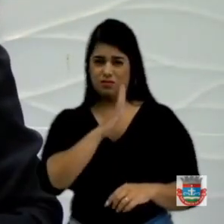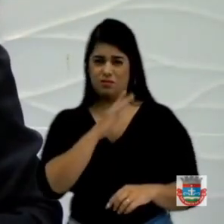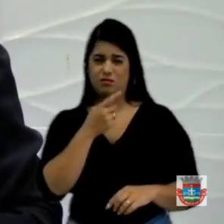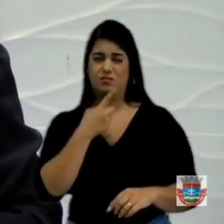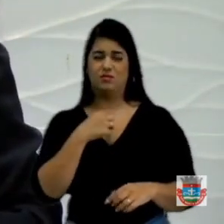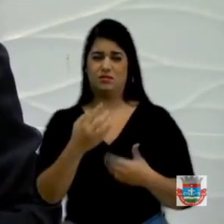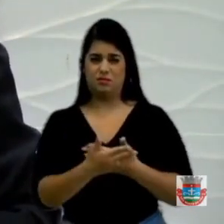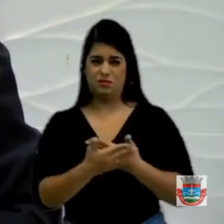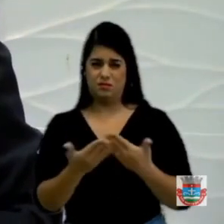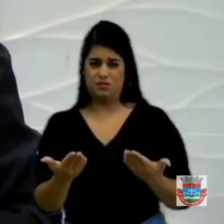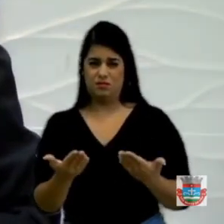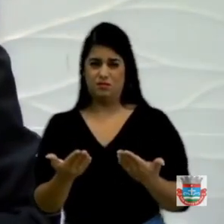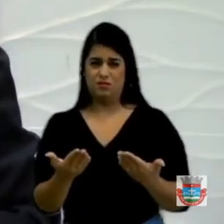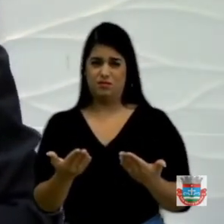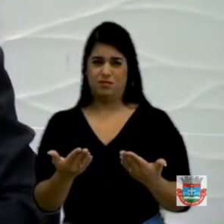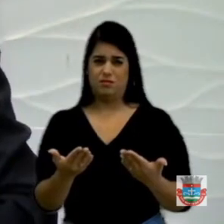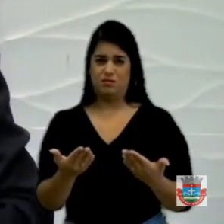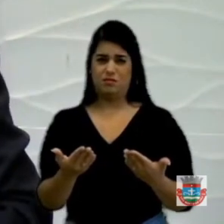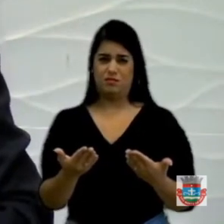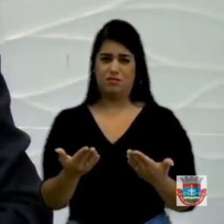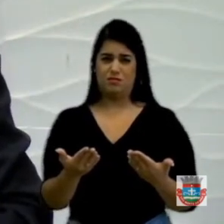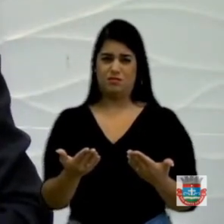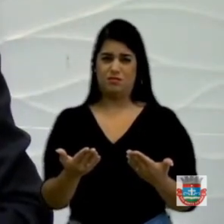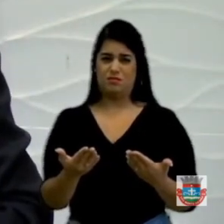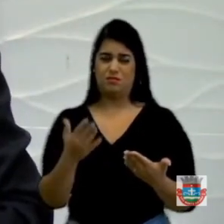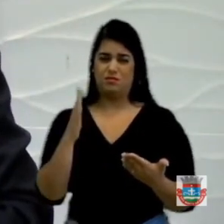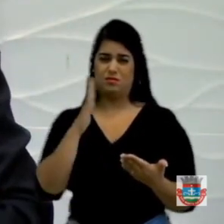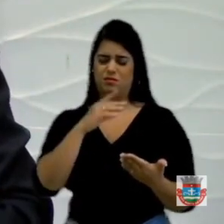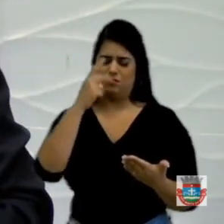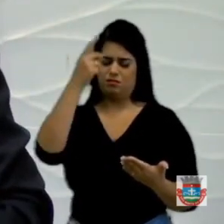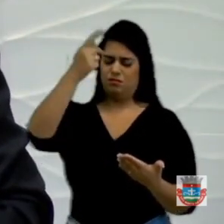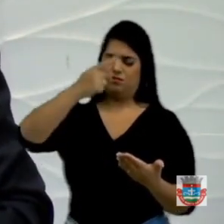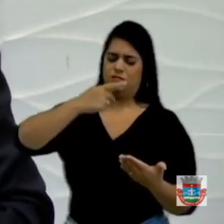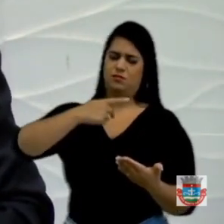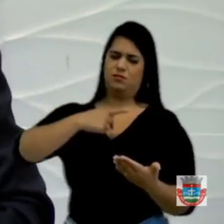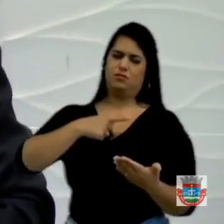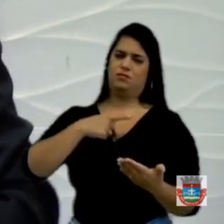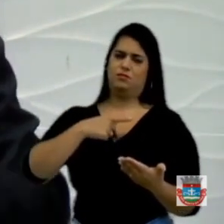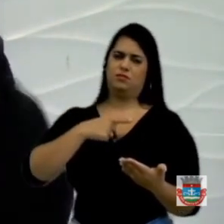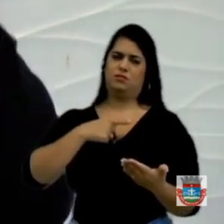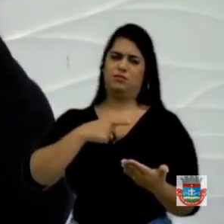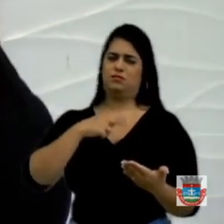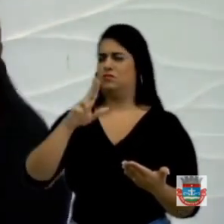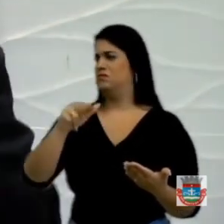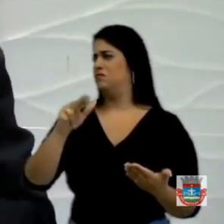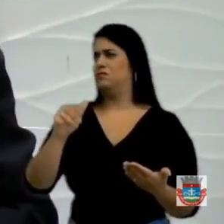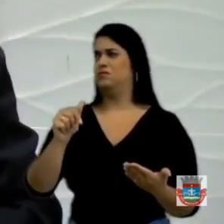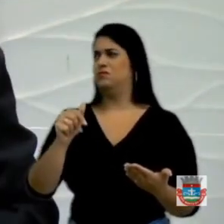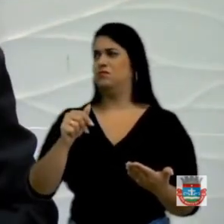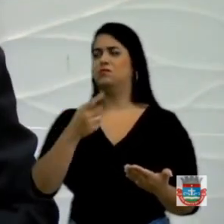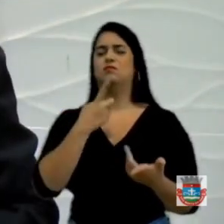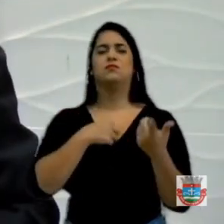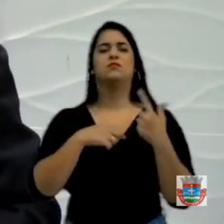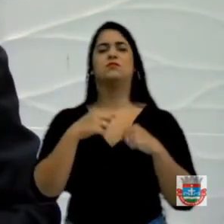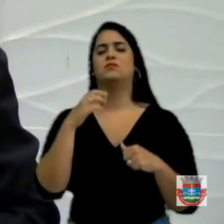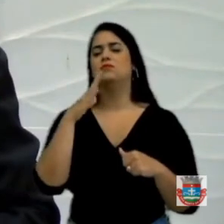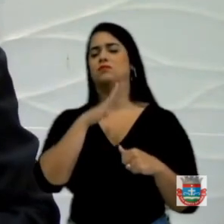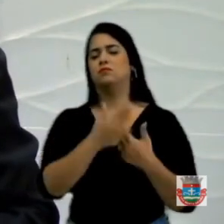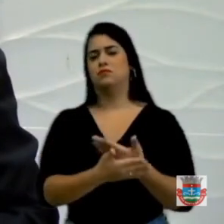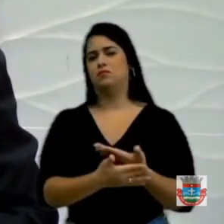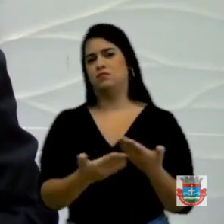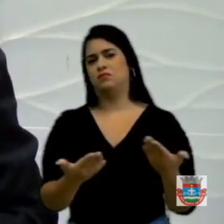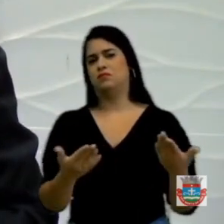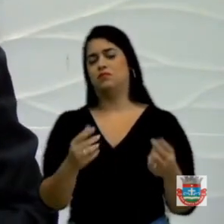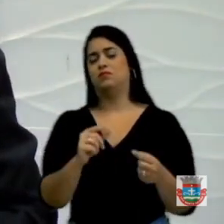vocês, eu quero que caia primeiro em cima de mim. Jamais eu vou desejar o mal. Eu vou fazer o bem, como